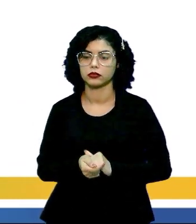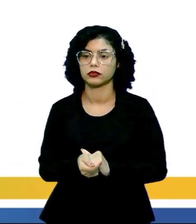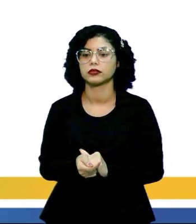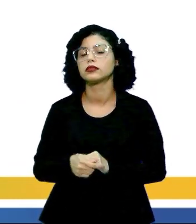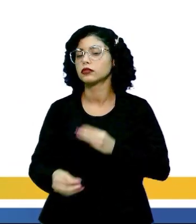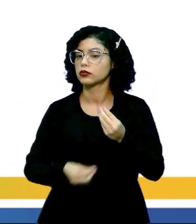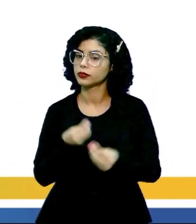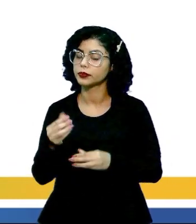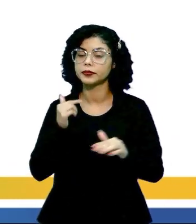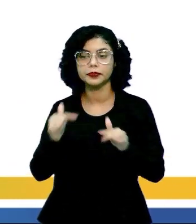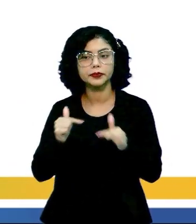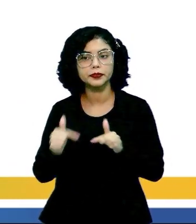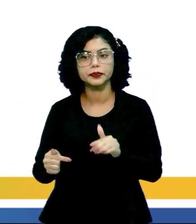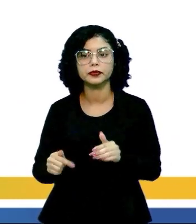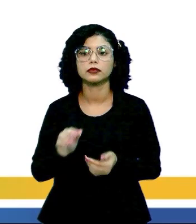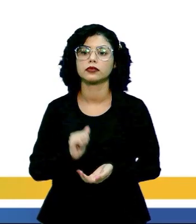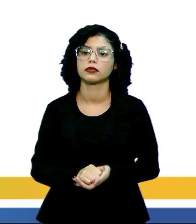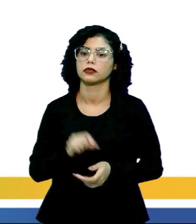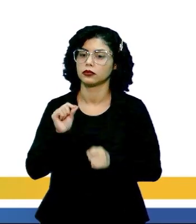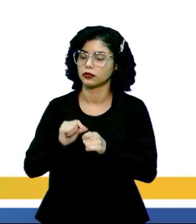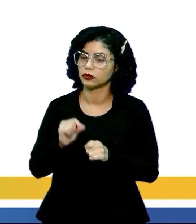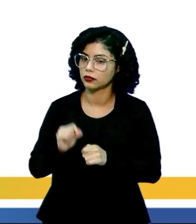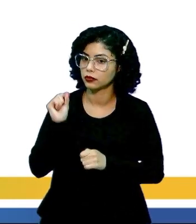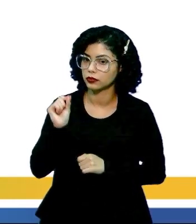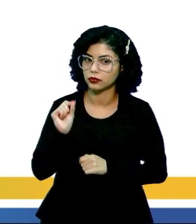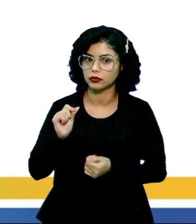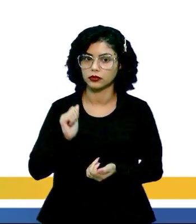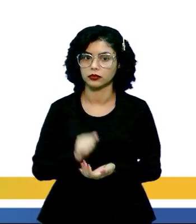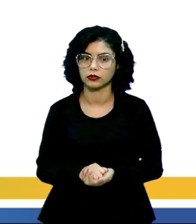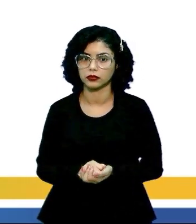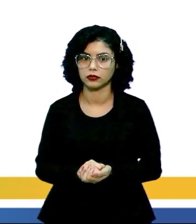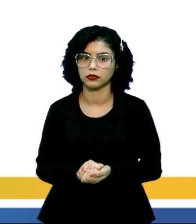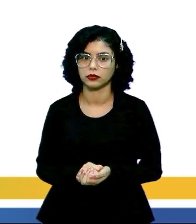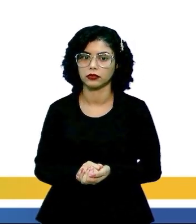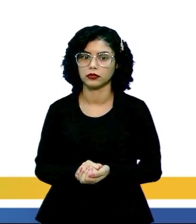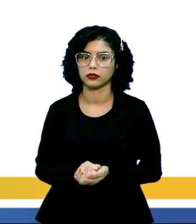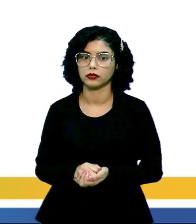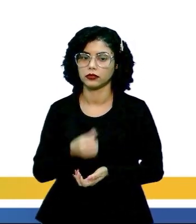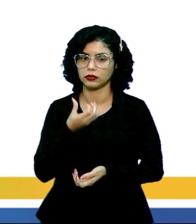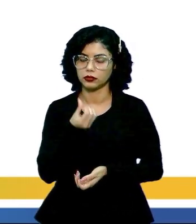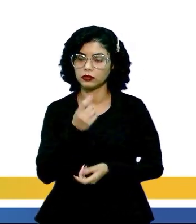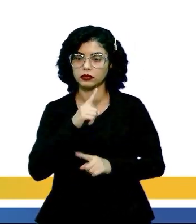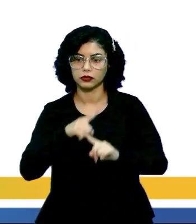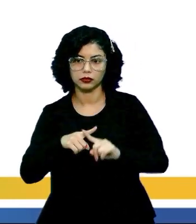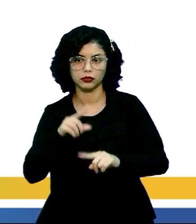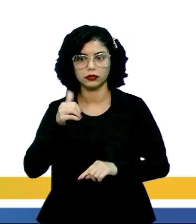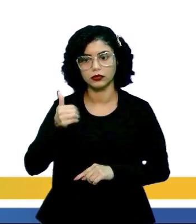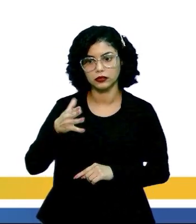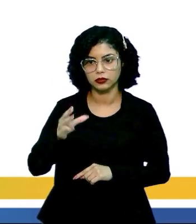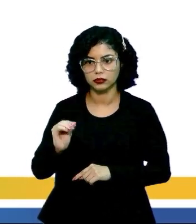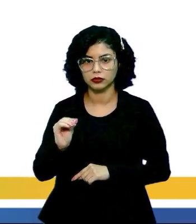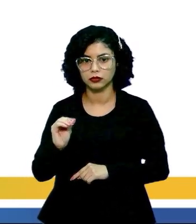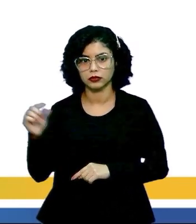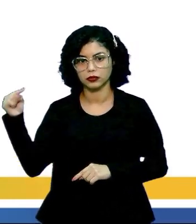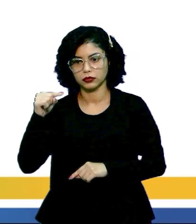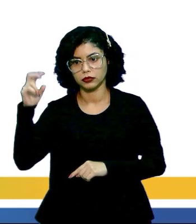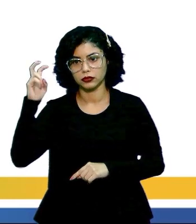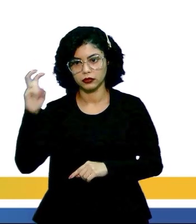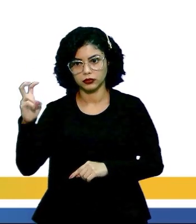estamos trabalhando nessa situação, eu vou fazer o seguinte. Vai ficar 6 vezes 10 elevado a menos